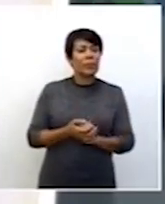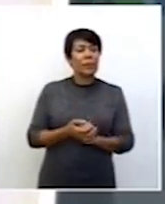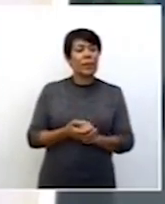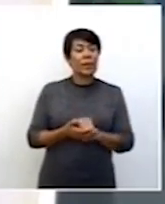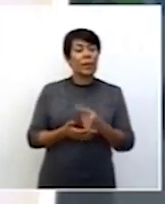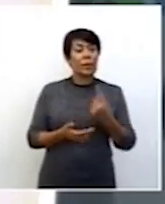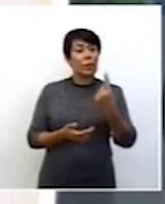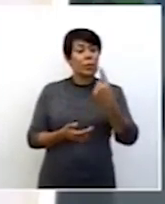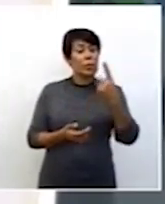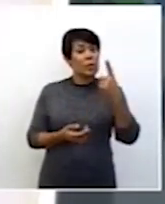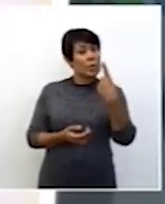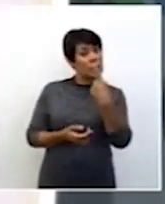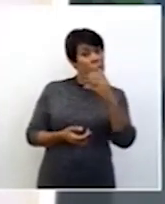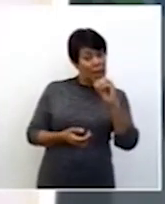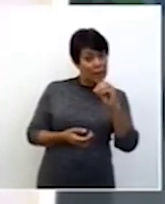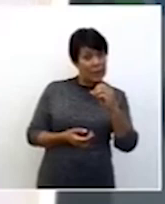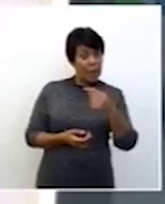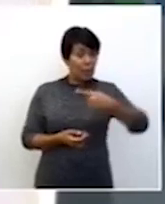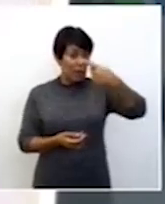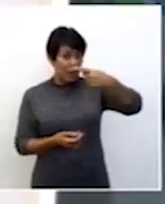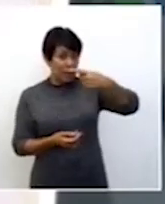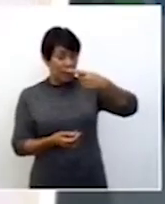10 primeiros termos. De novo,